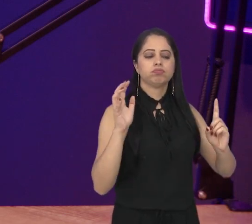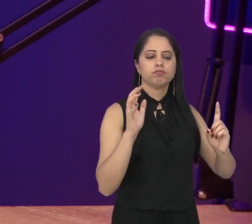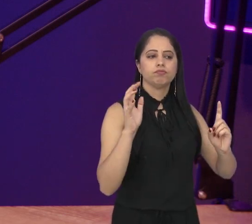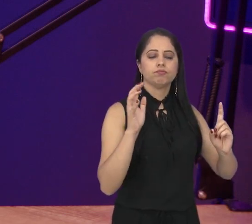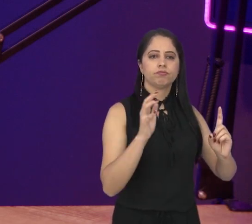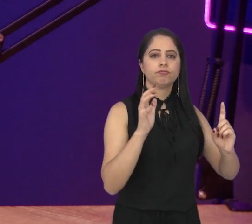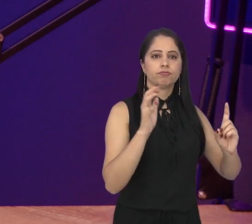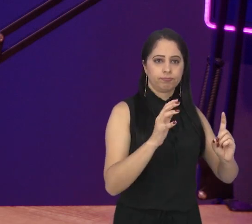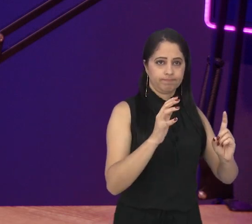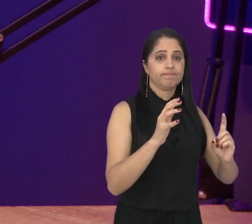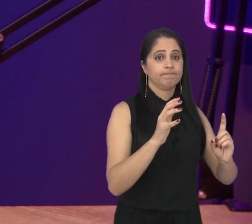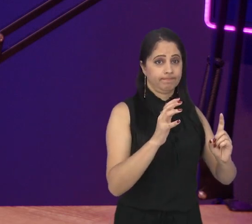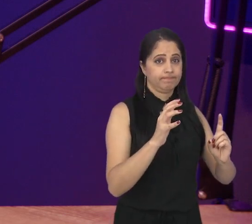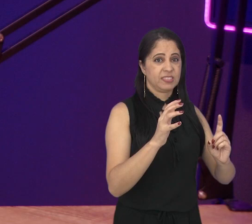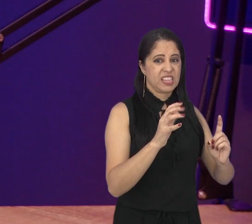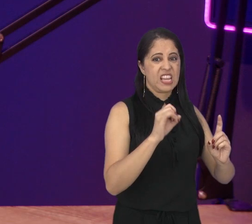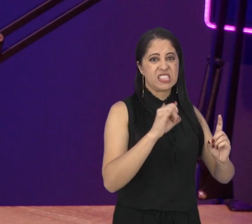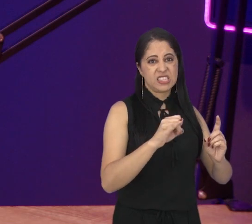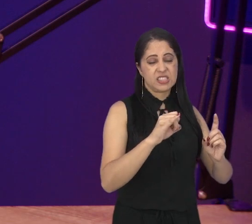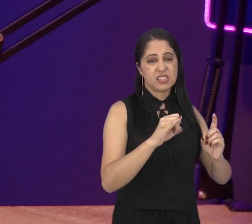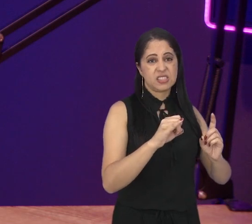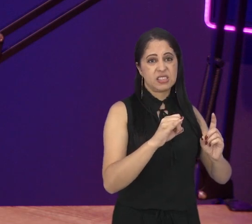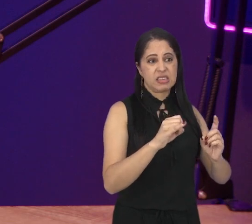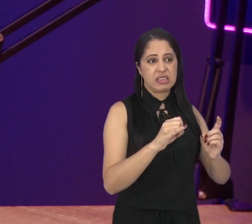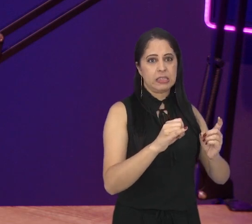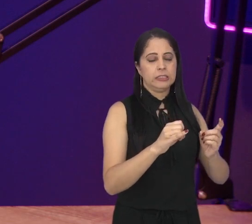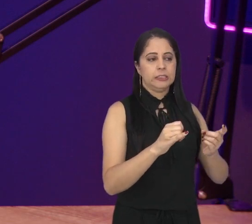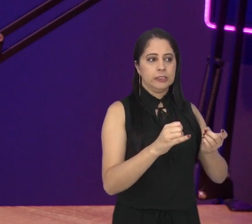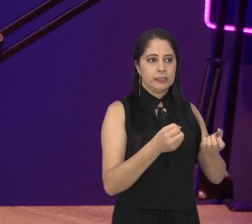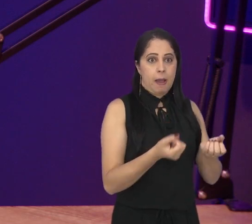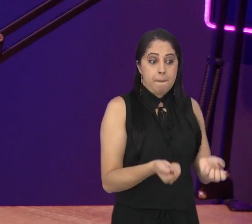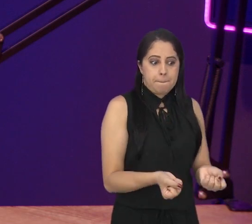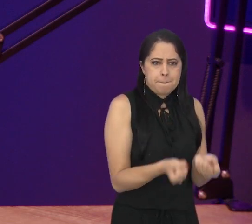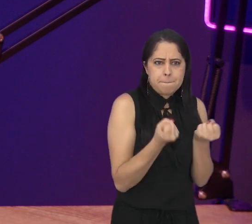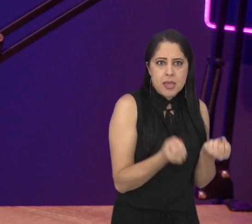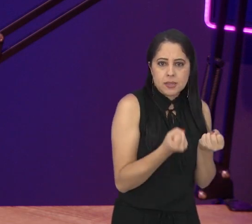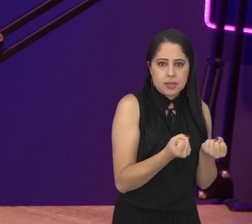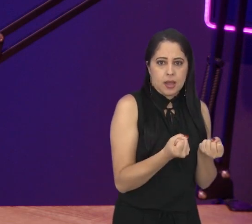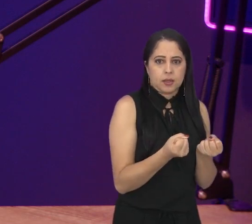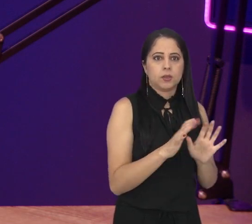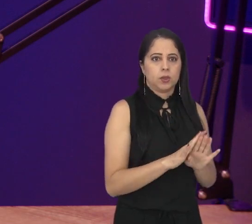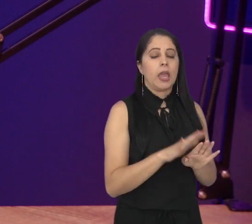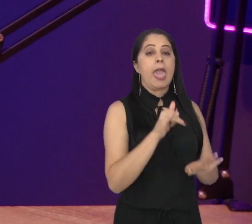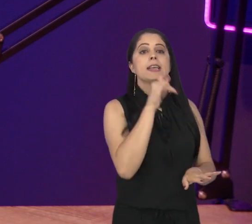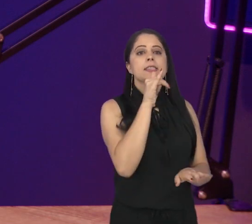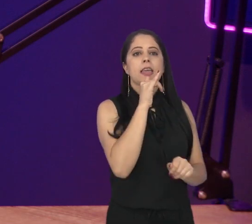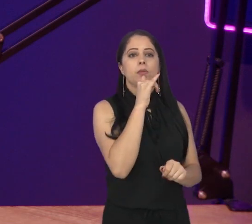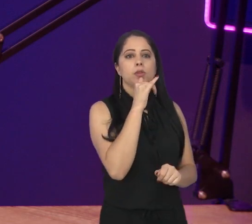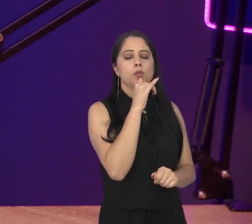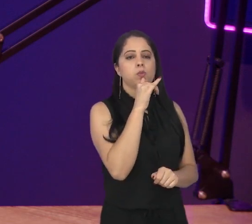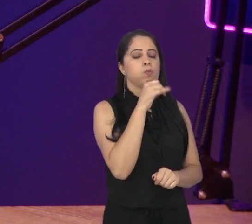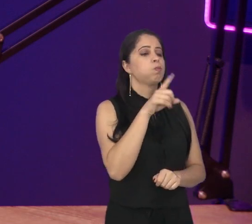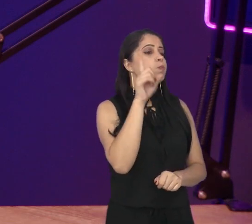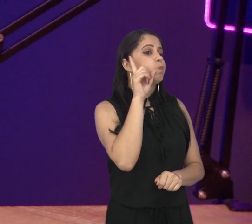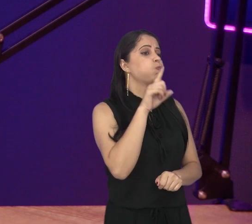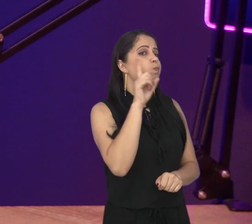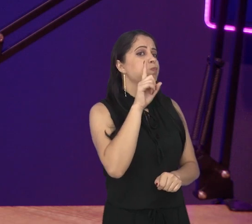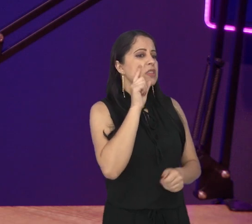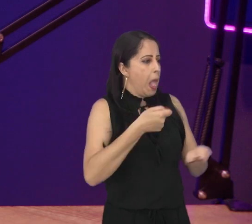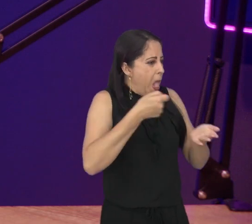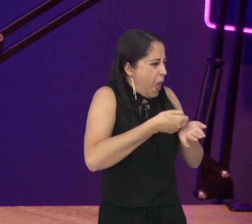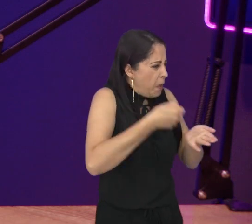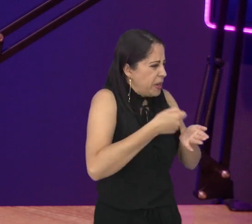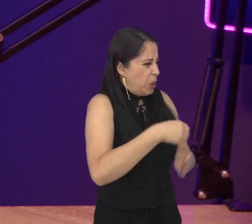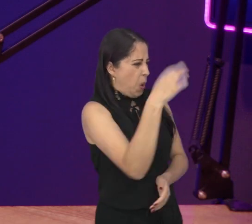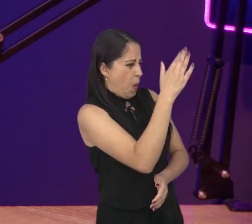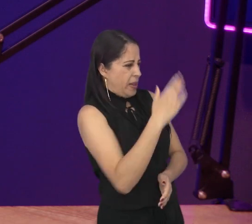pode influenciar, às vezes, de forma negativa, quando ele é feito de forma muito pesada. Então, assim, os Estados Unidos não obrigou o Brasil a ficar